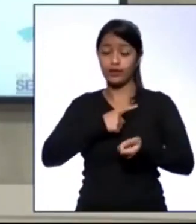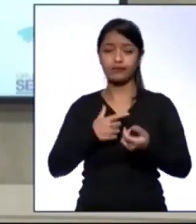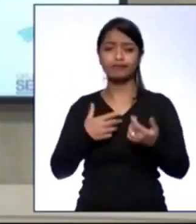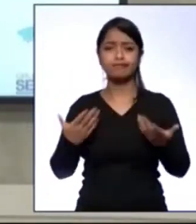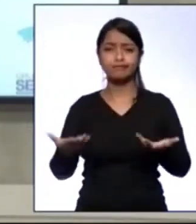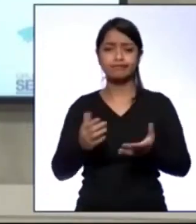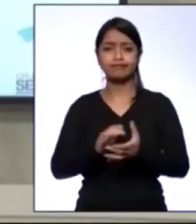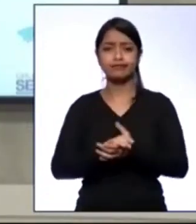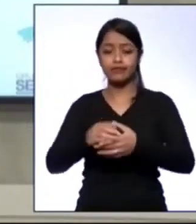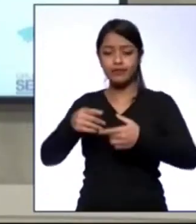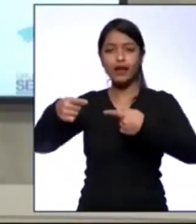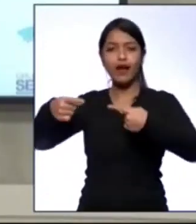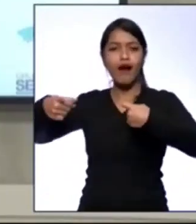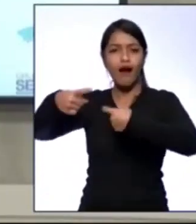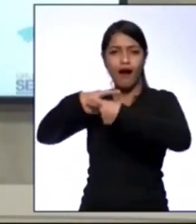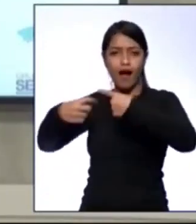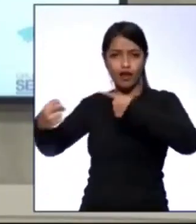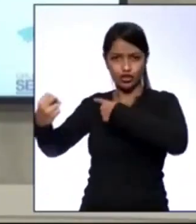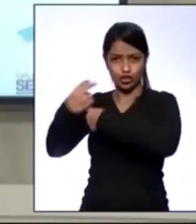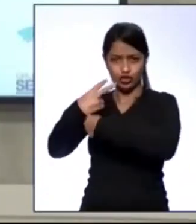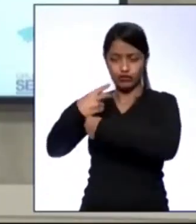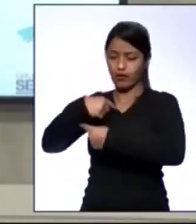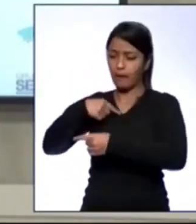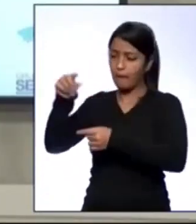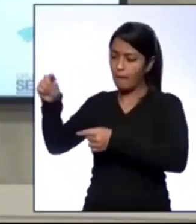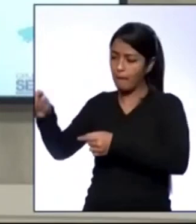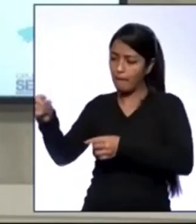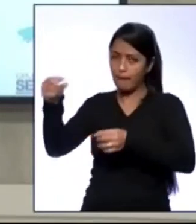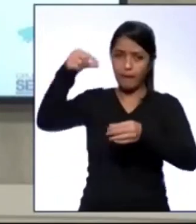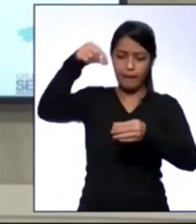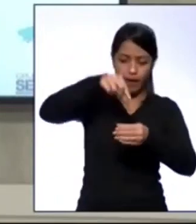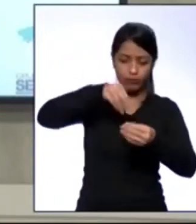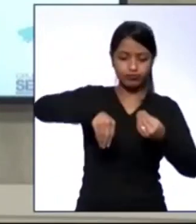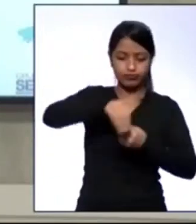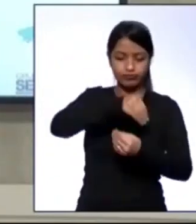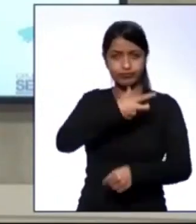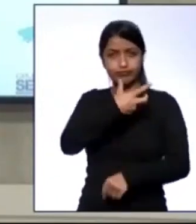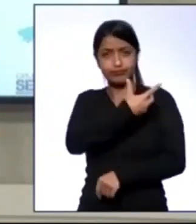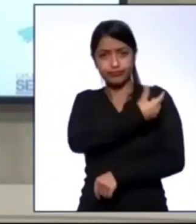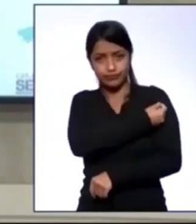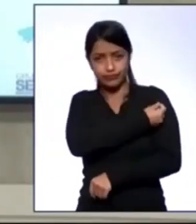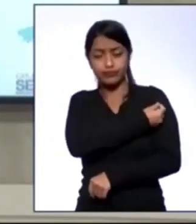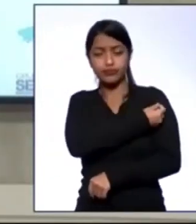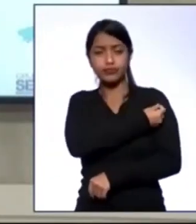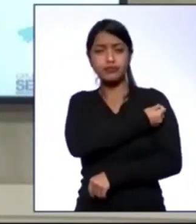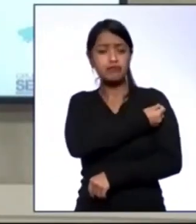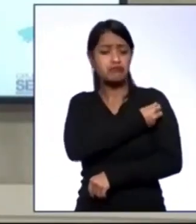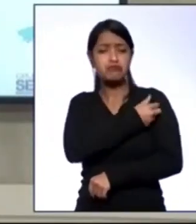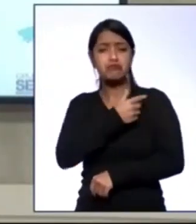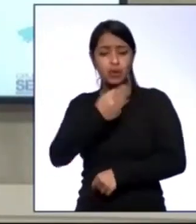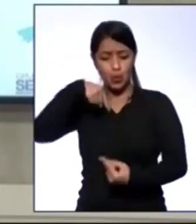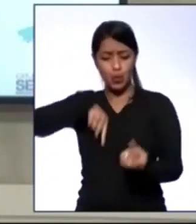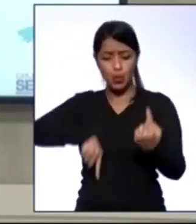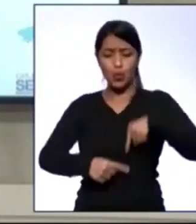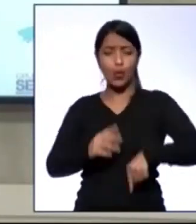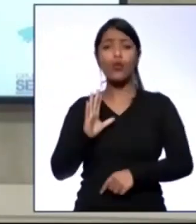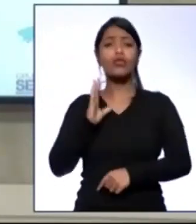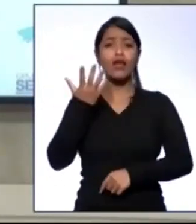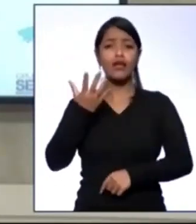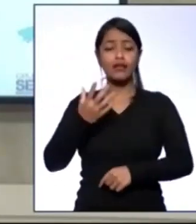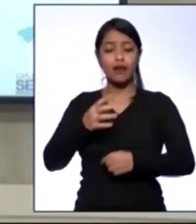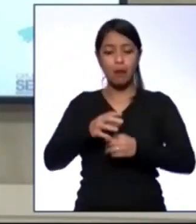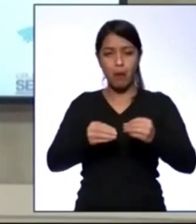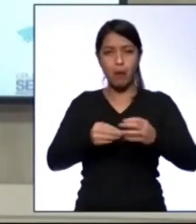aplico o antígeno nesse indivíduo de forma controlada, ele vai produzir anticorpos contra esse